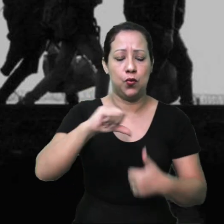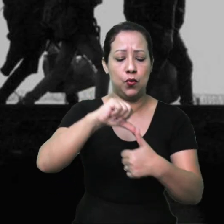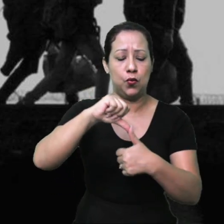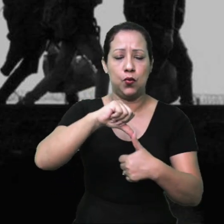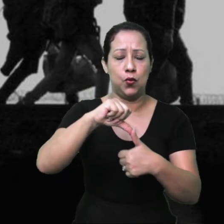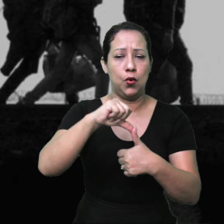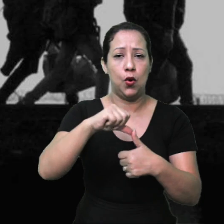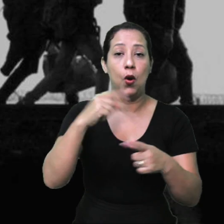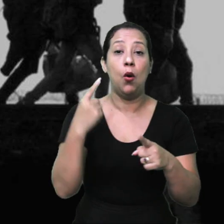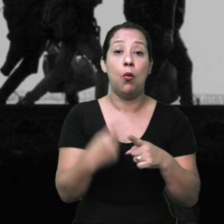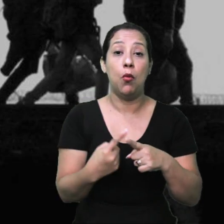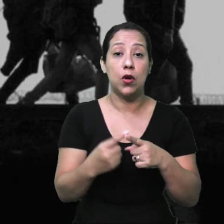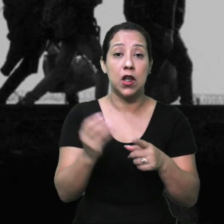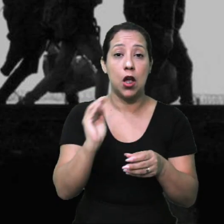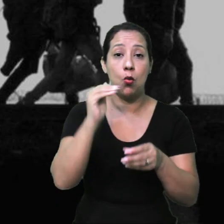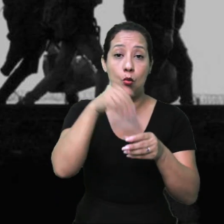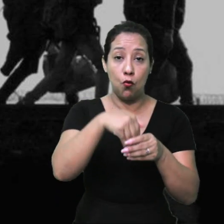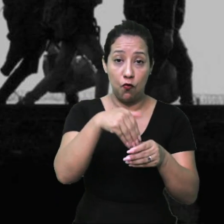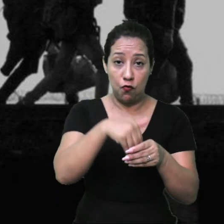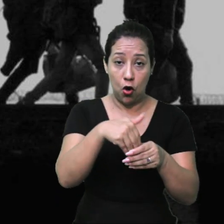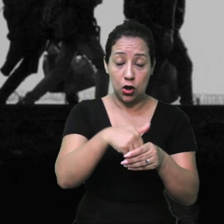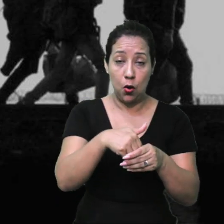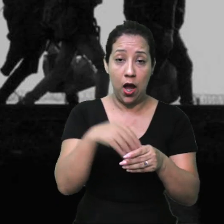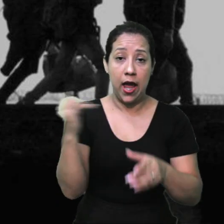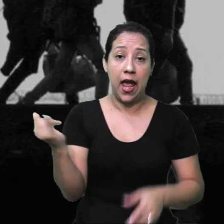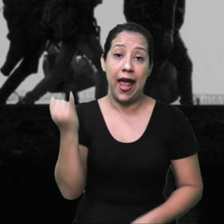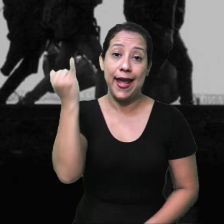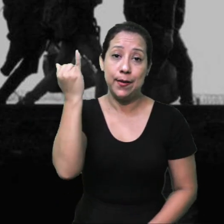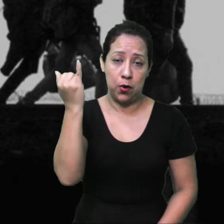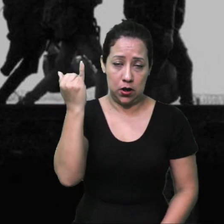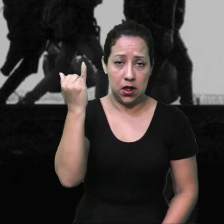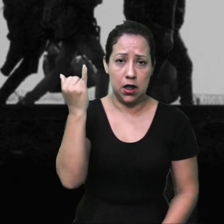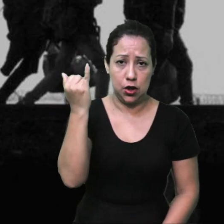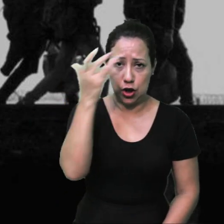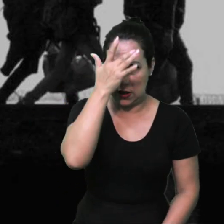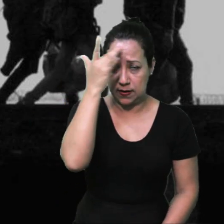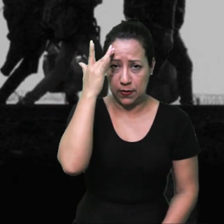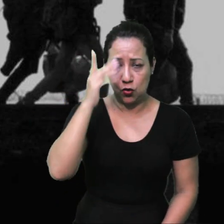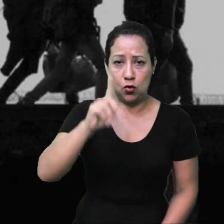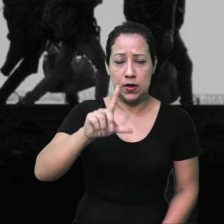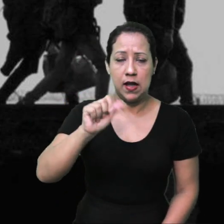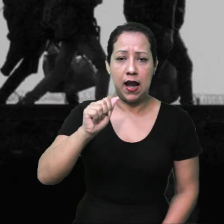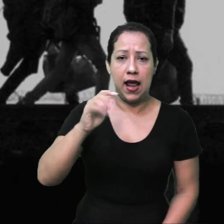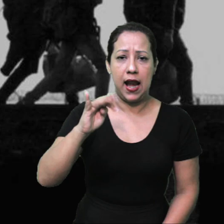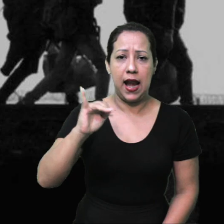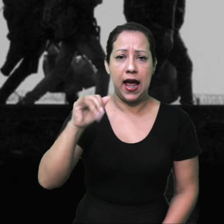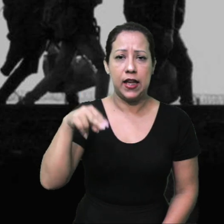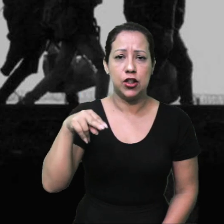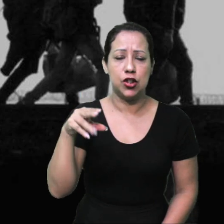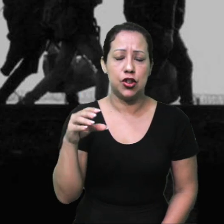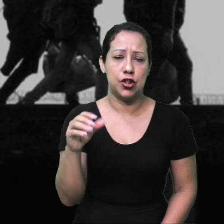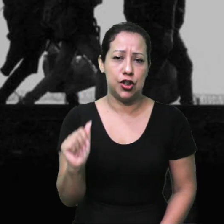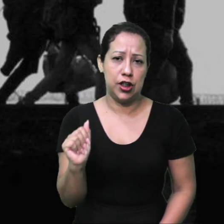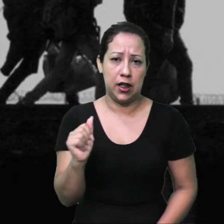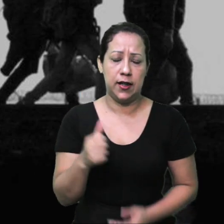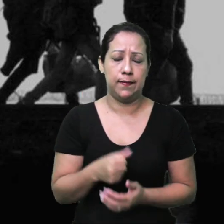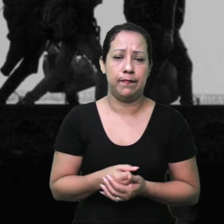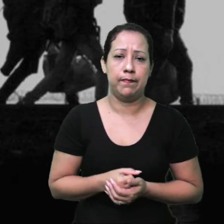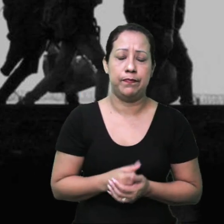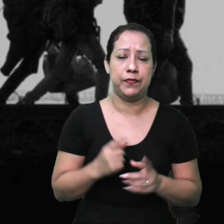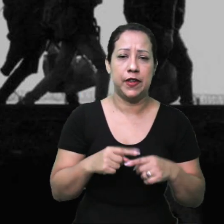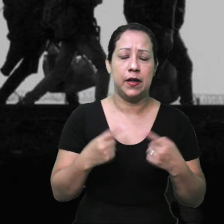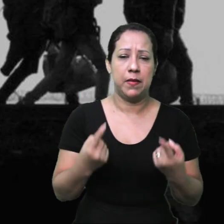é importante. Mas sabemos que milhares de imigrantes moram nessa